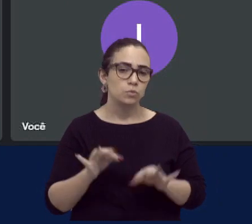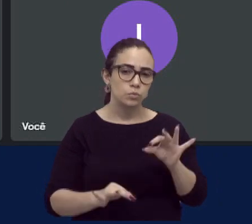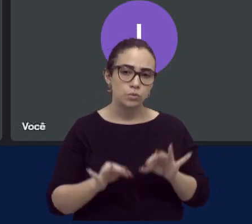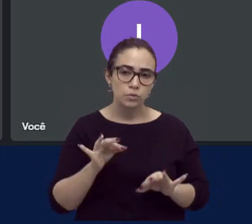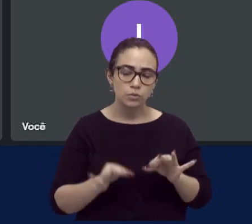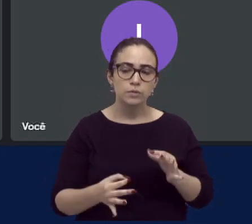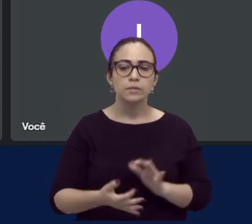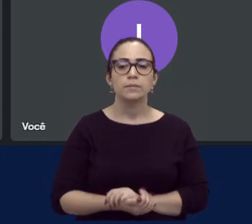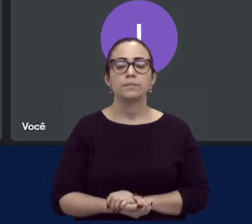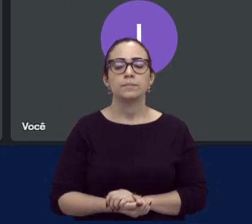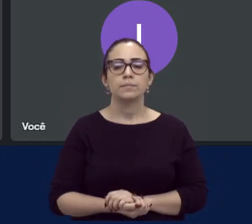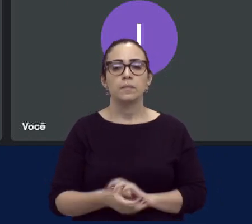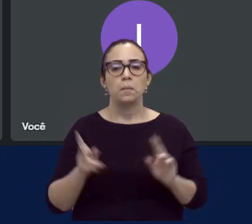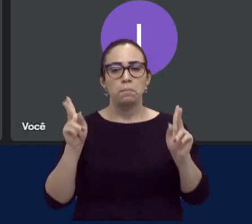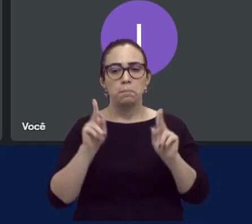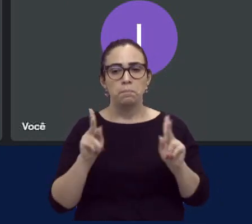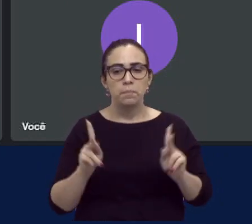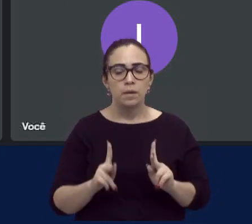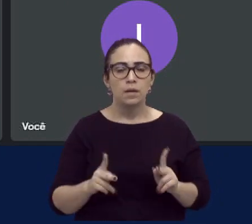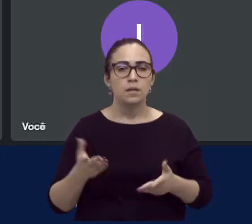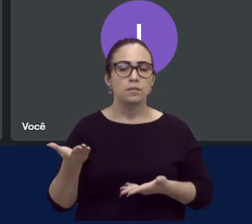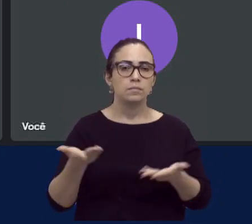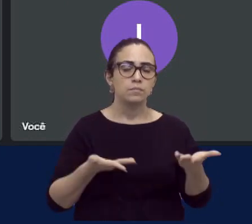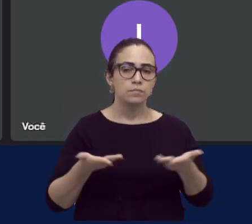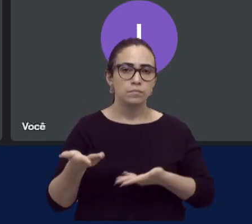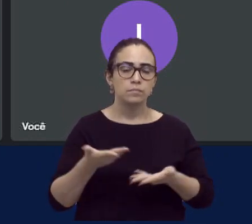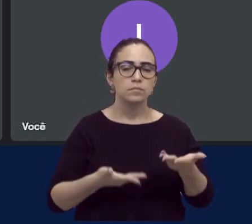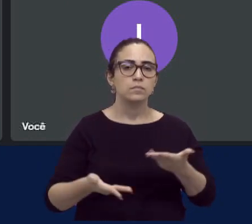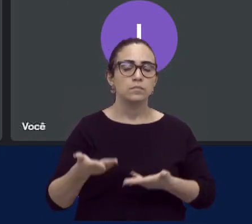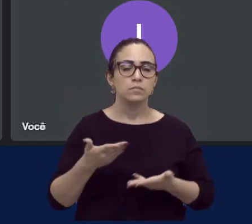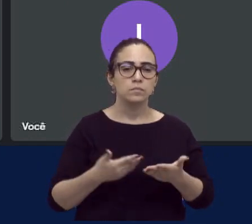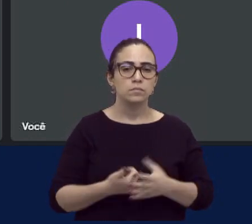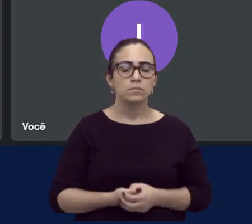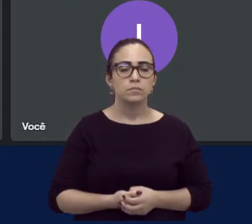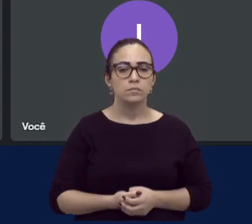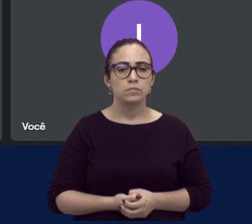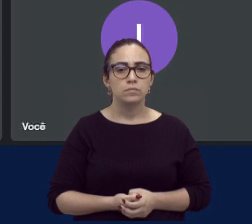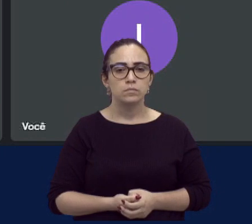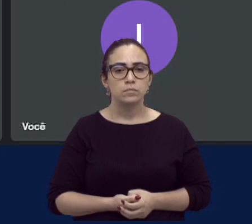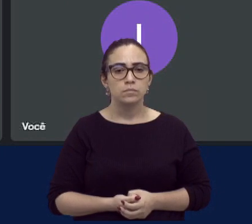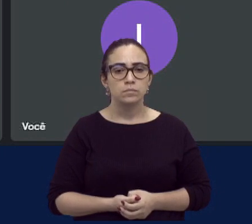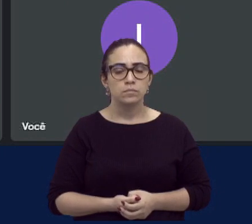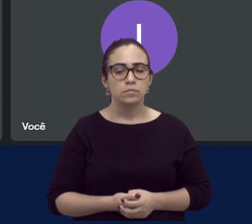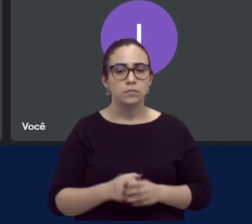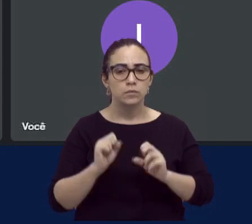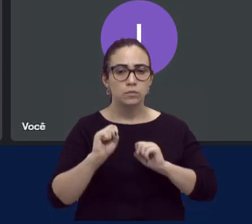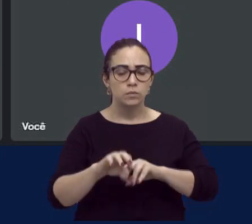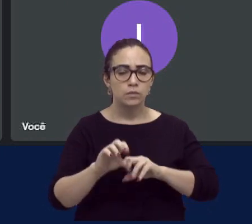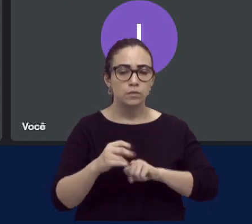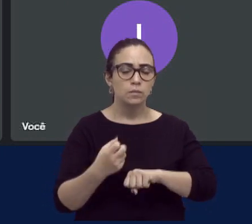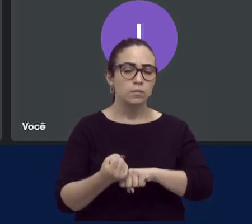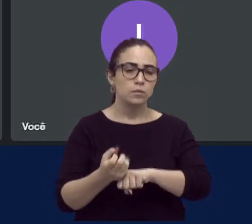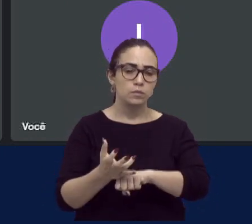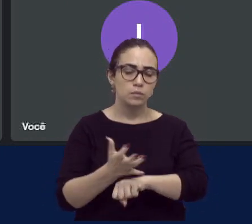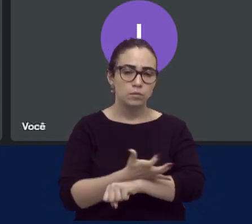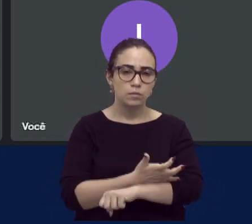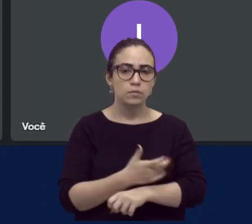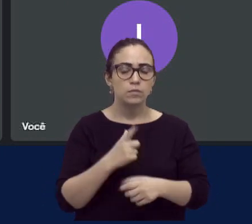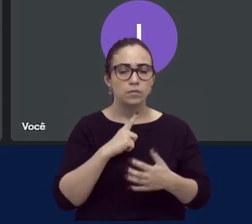restaurativa, juízos de paz, mediação, conciliação, gestão positiva, educação emocional. Então,